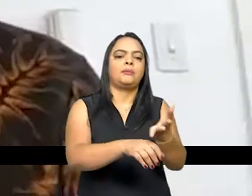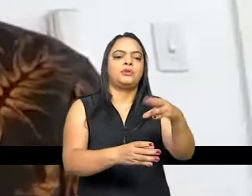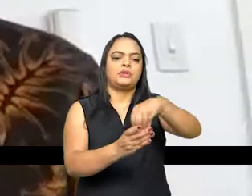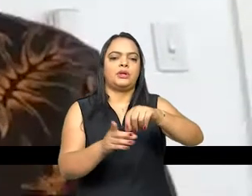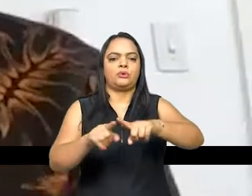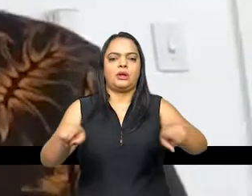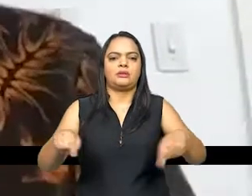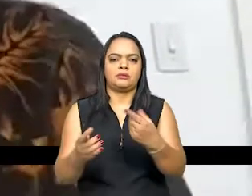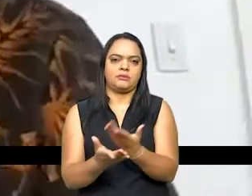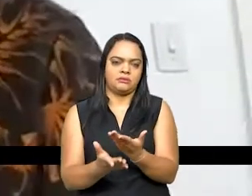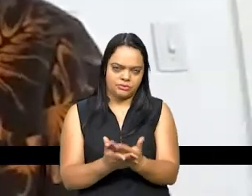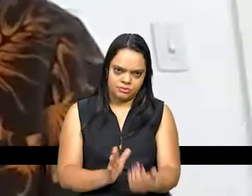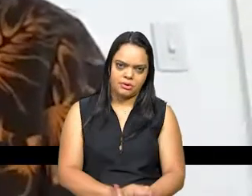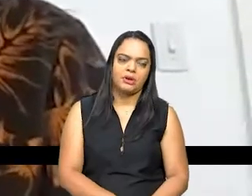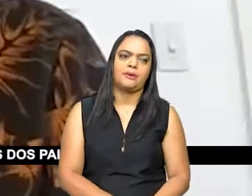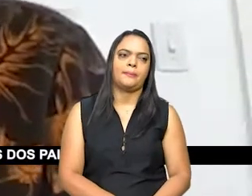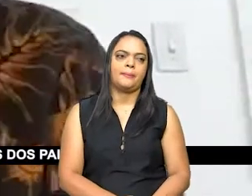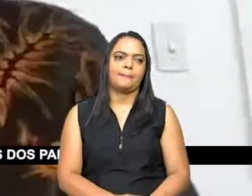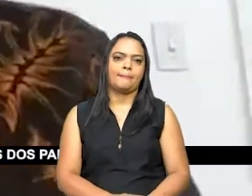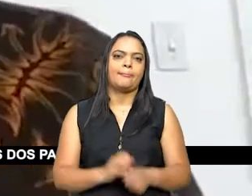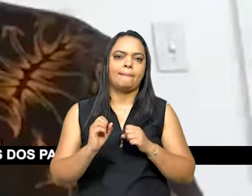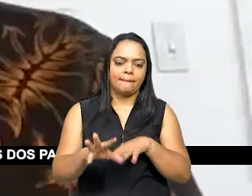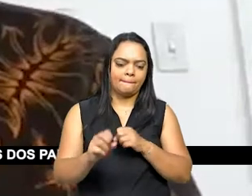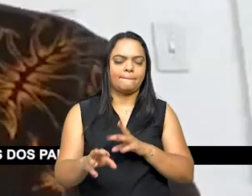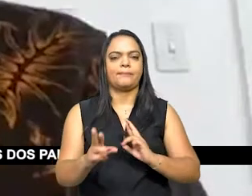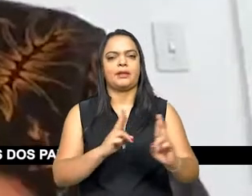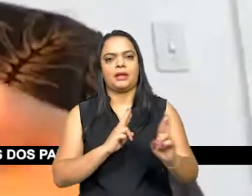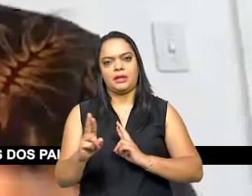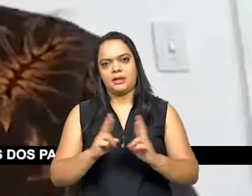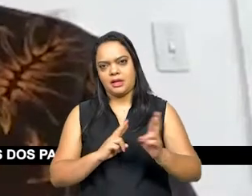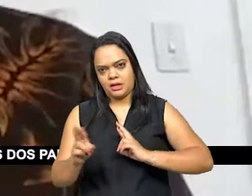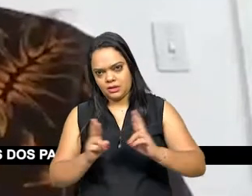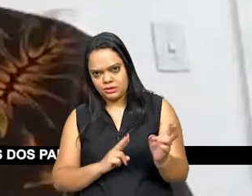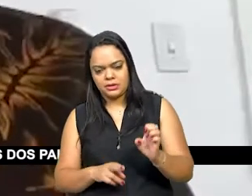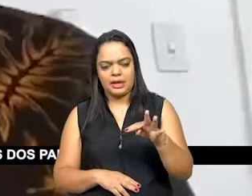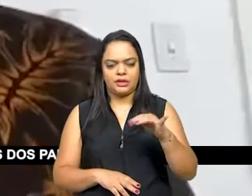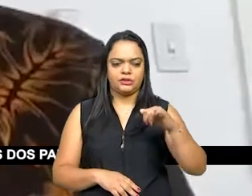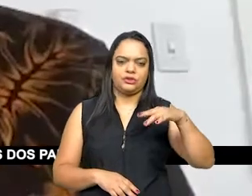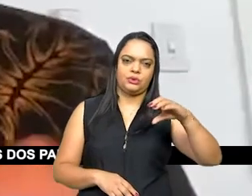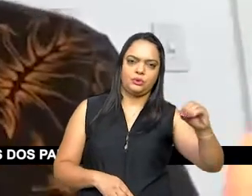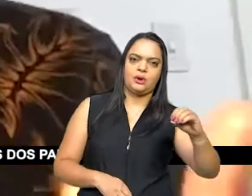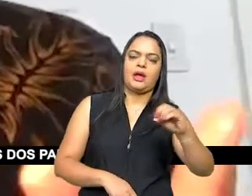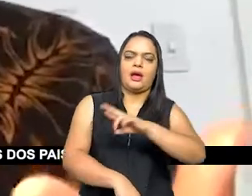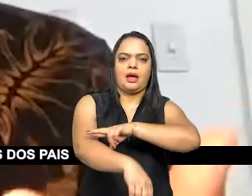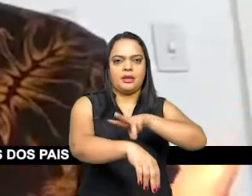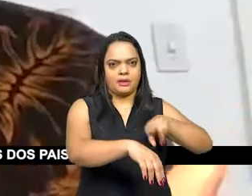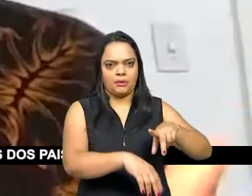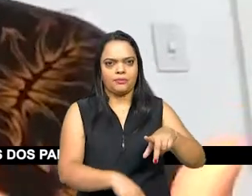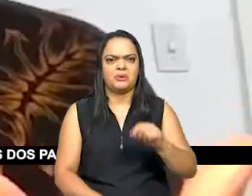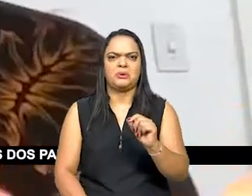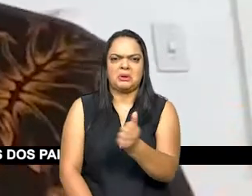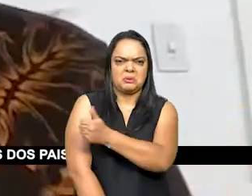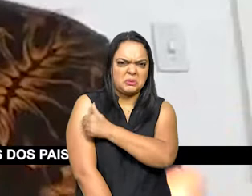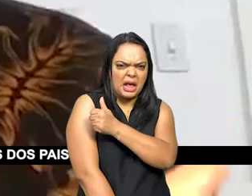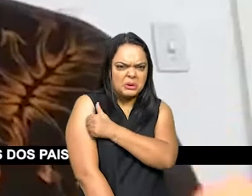de ensino para as relações étnico-raciais, mas incorporando a branquitude. Ele sofreu contestação dos alunos,